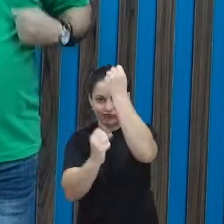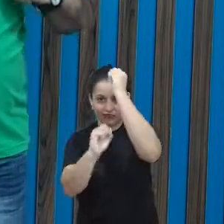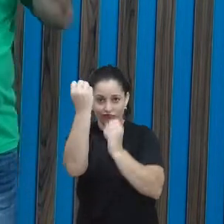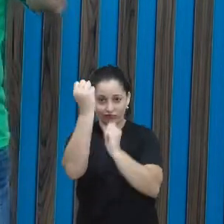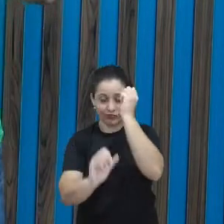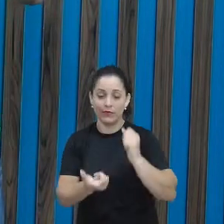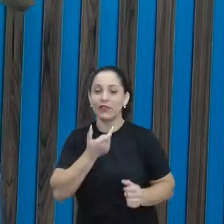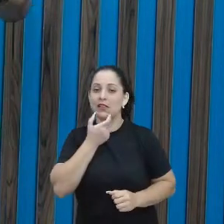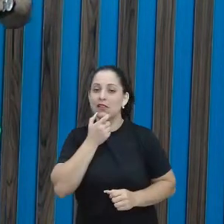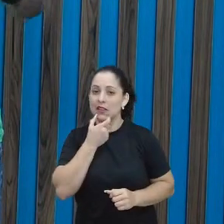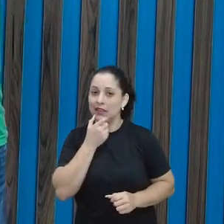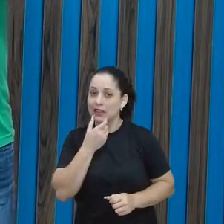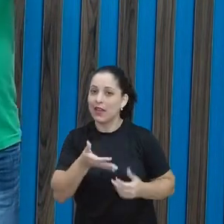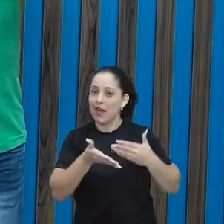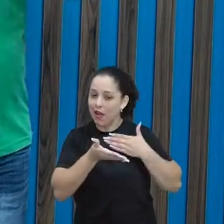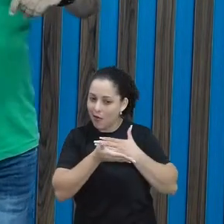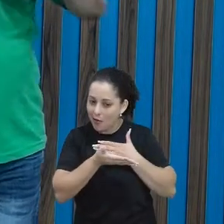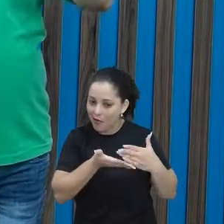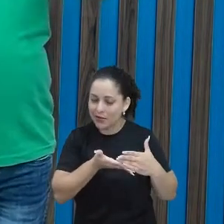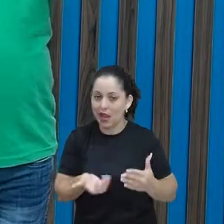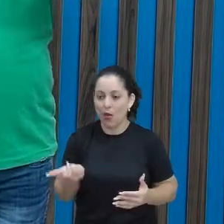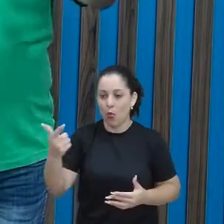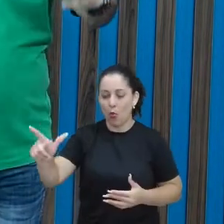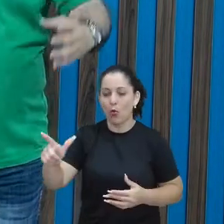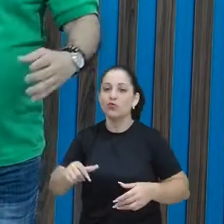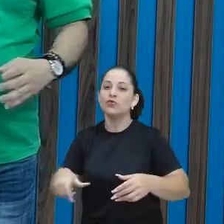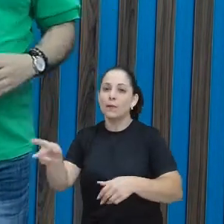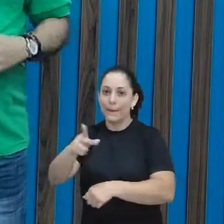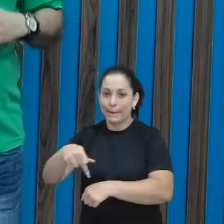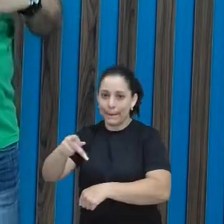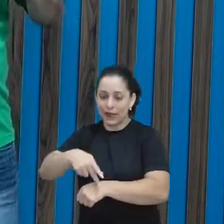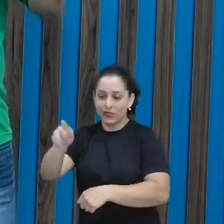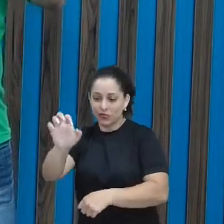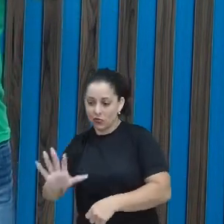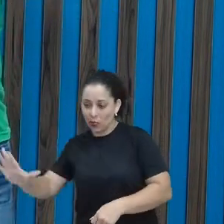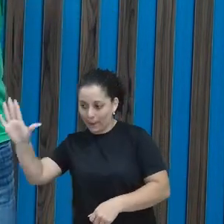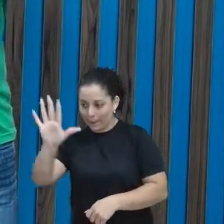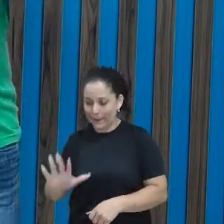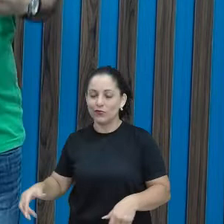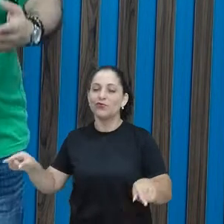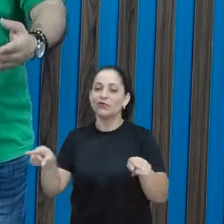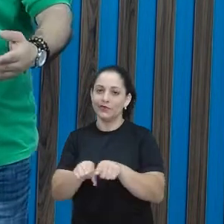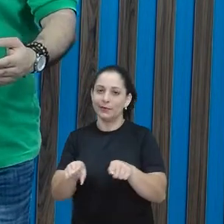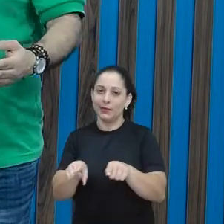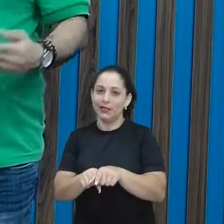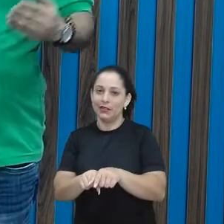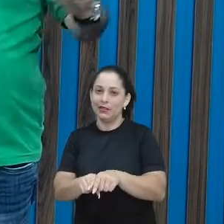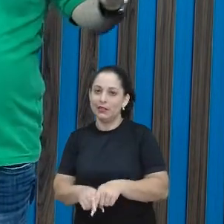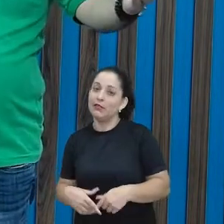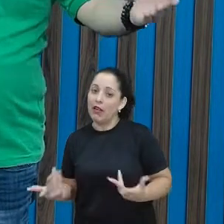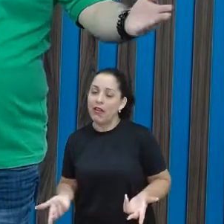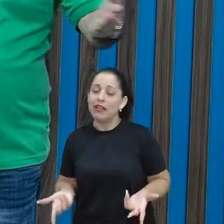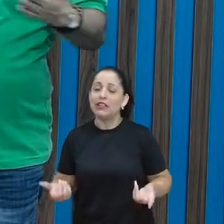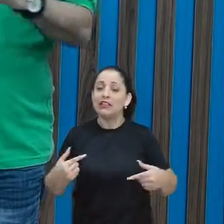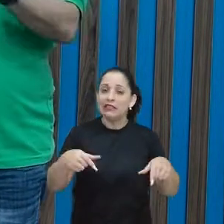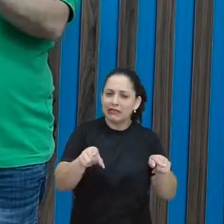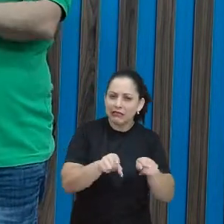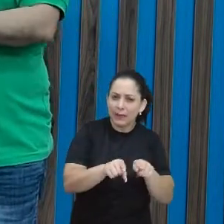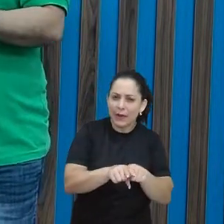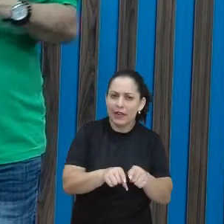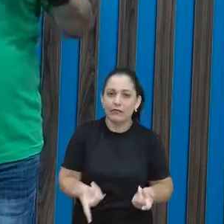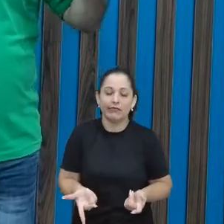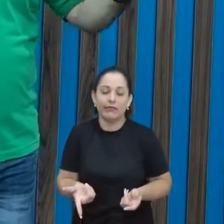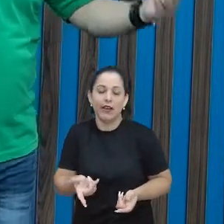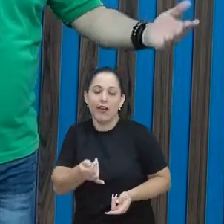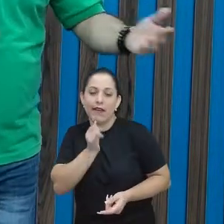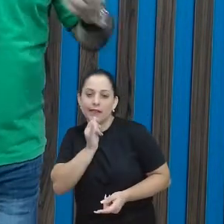Inglaterra, e a partir da Inglaterra, outros países europeus, né, e não europeus, inclusive, também, como foi o caso do Japão,